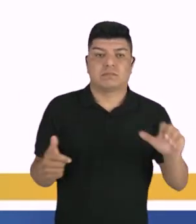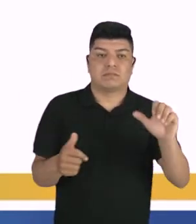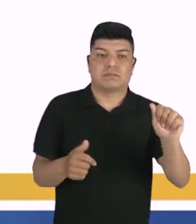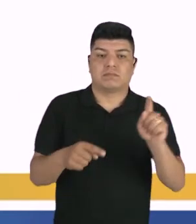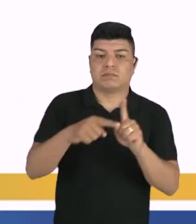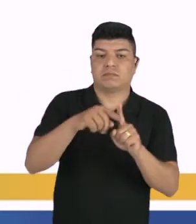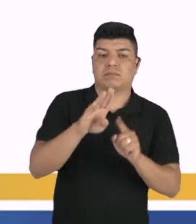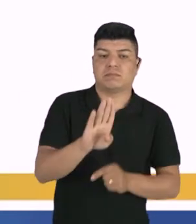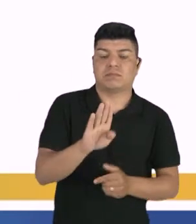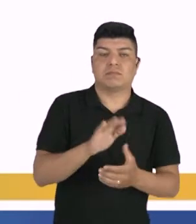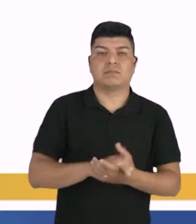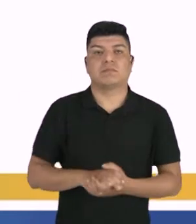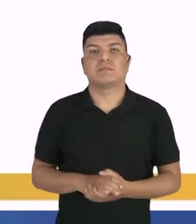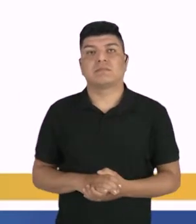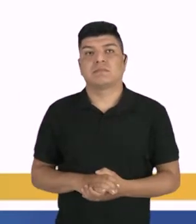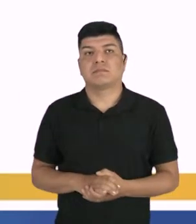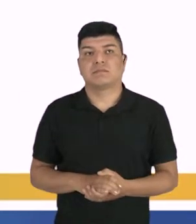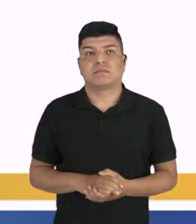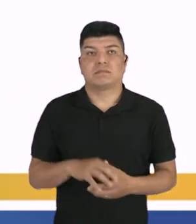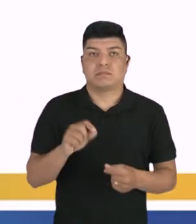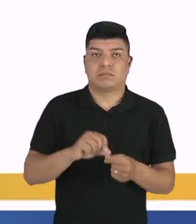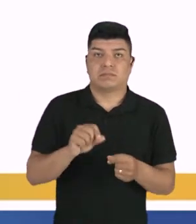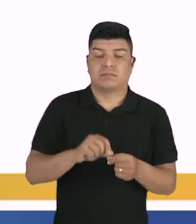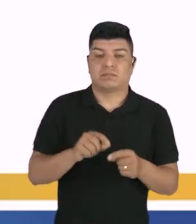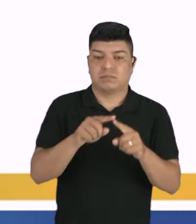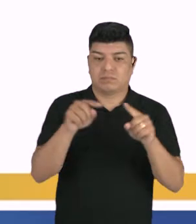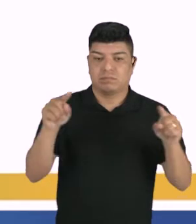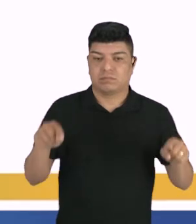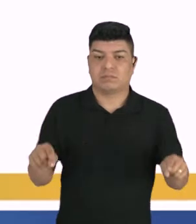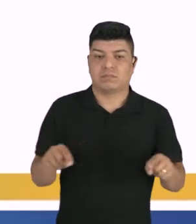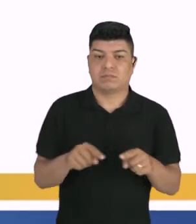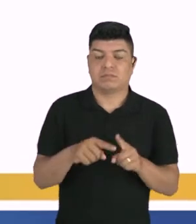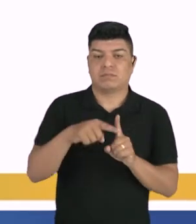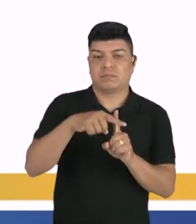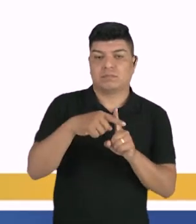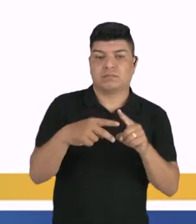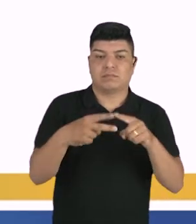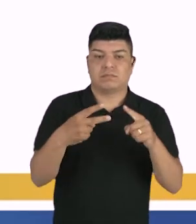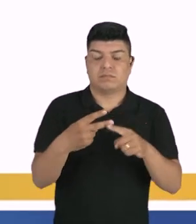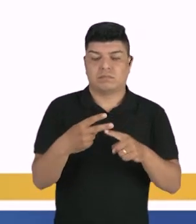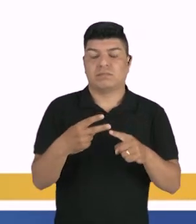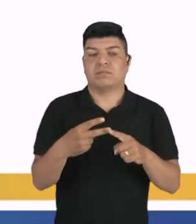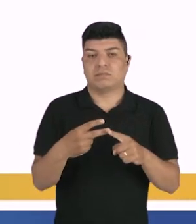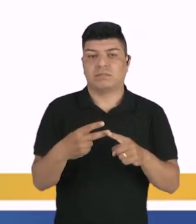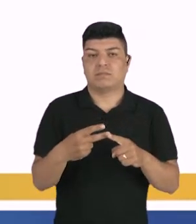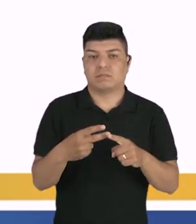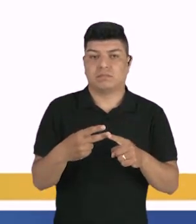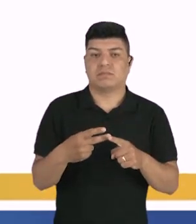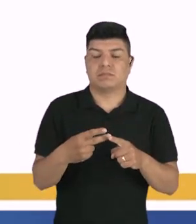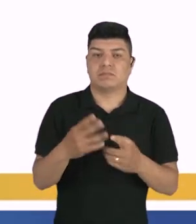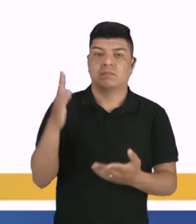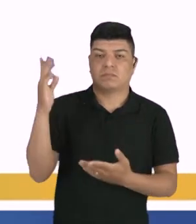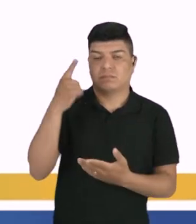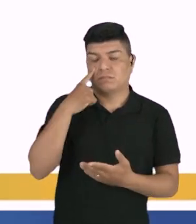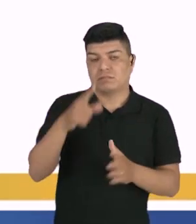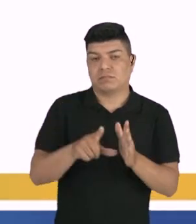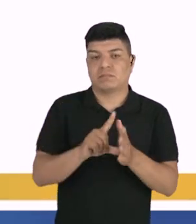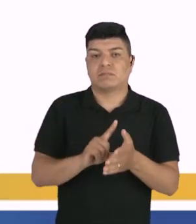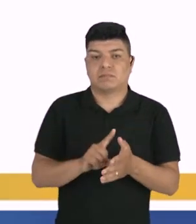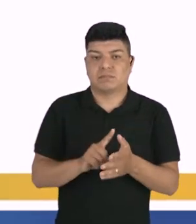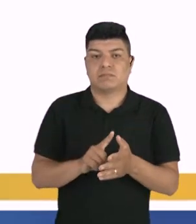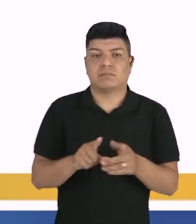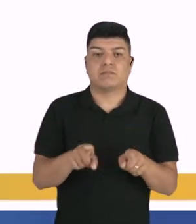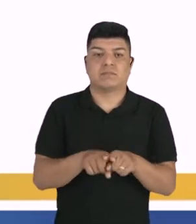B. Assim, fizemos o quadrado da soma de dois termos de duas formas, algebricamente, né, que a gente viu anteriormente,